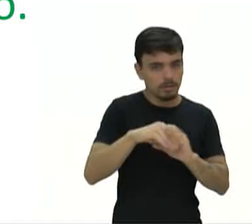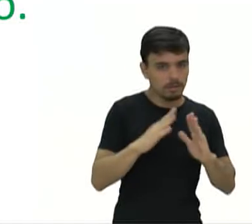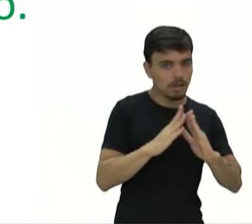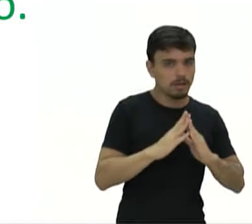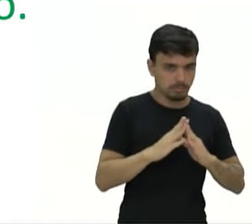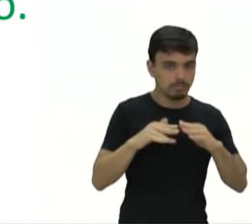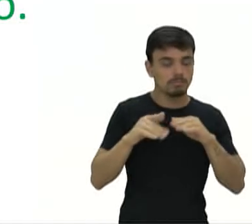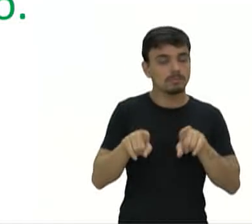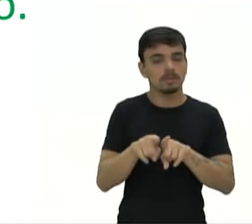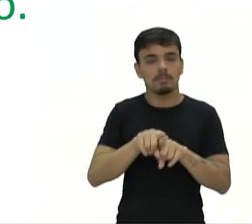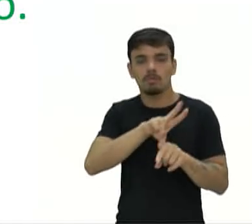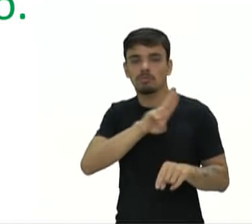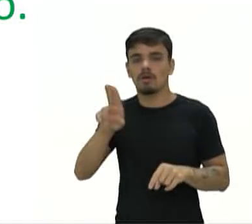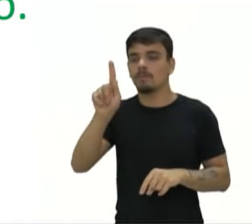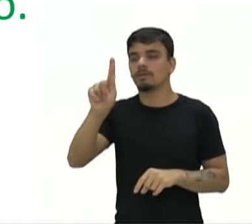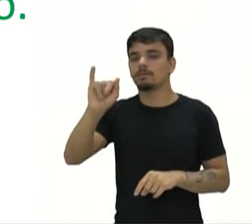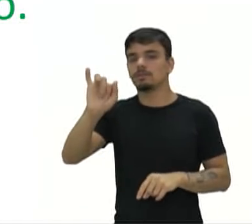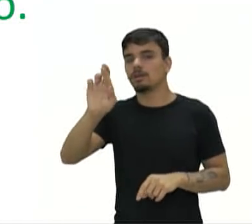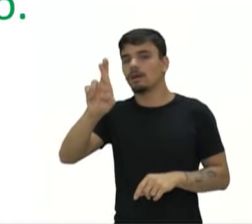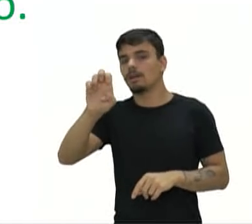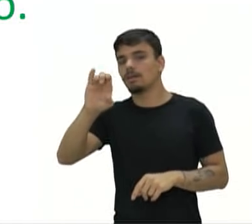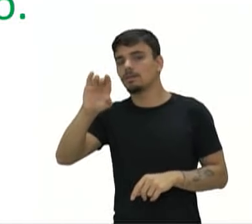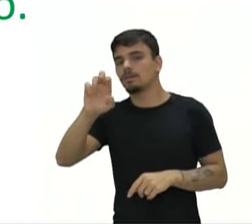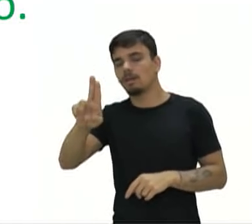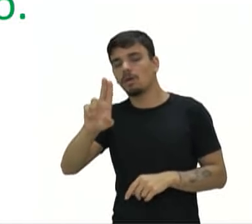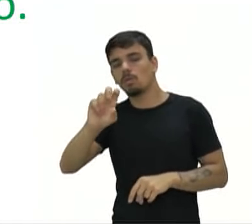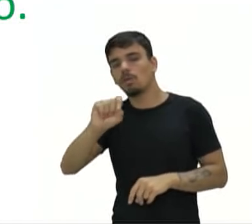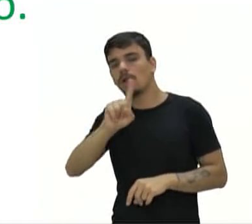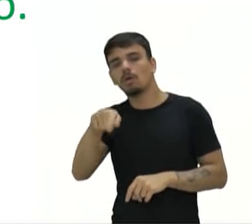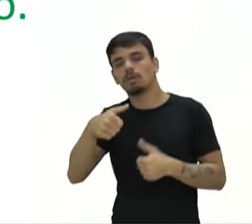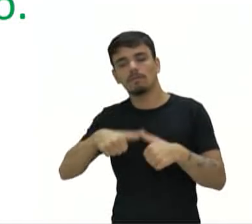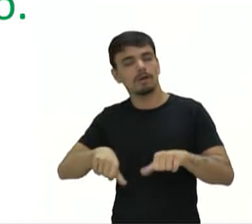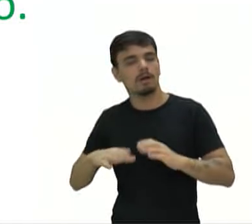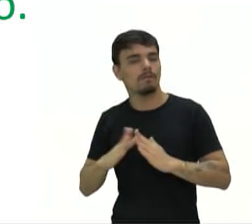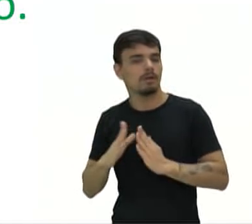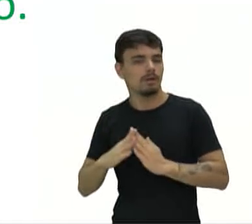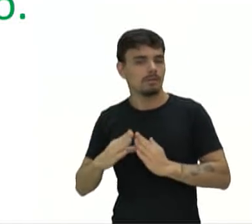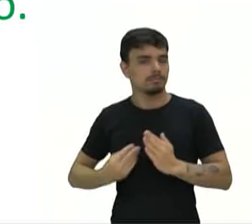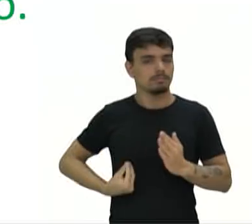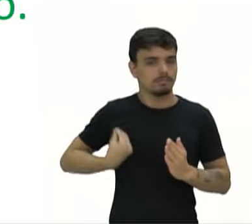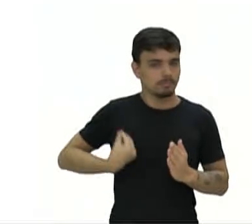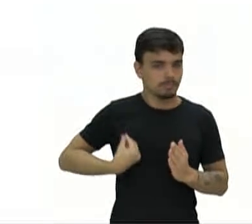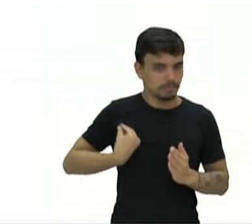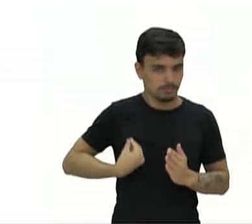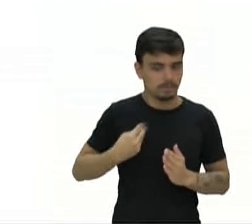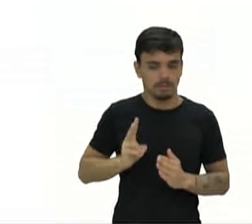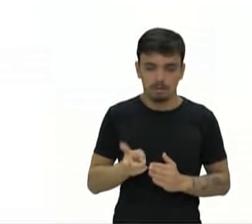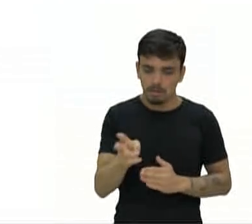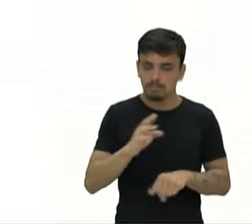casa, chamados de gineceu, onde ficavam confinadas a maior parte do tempo.